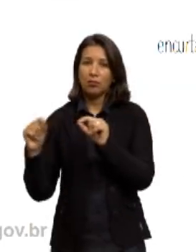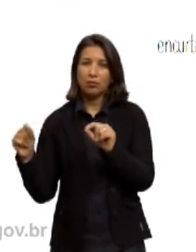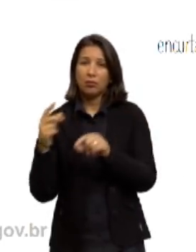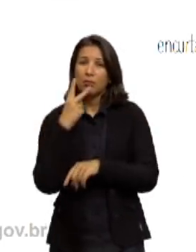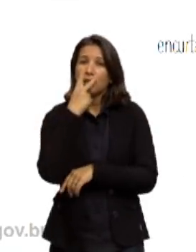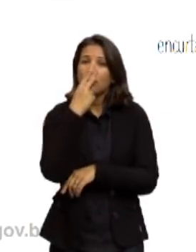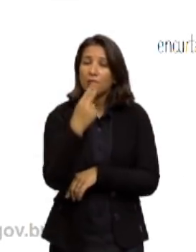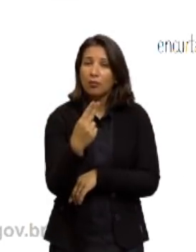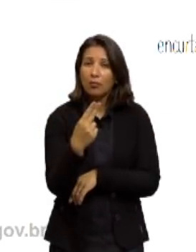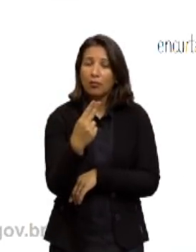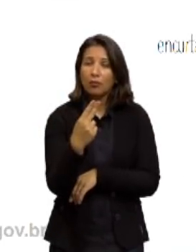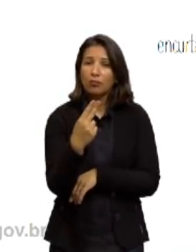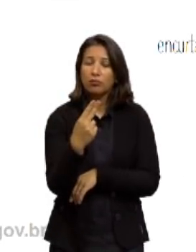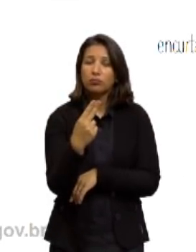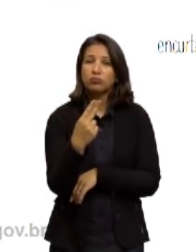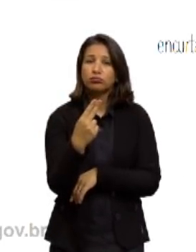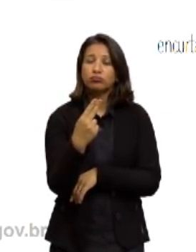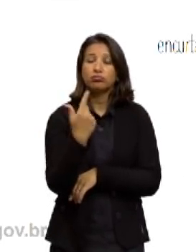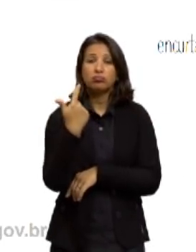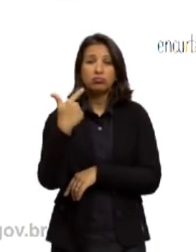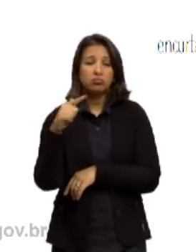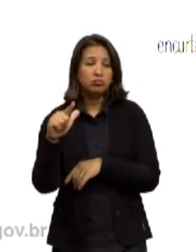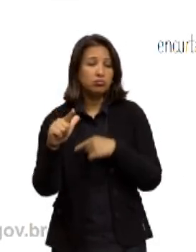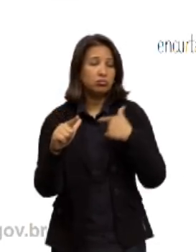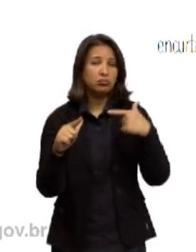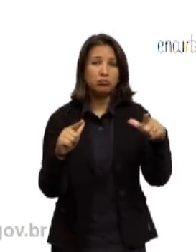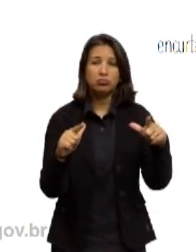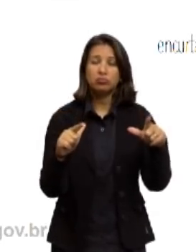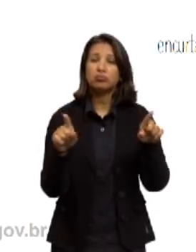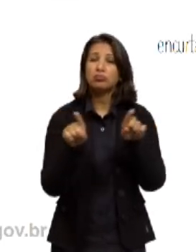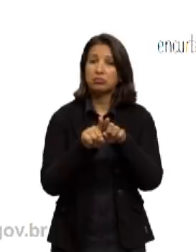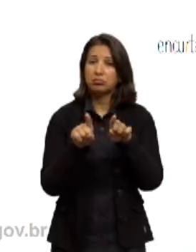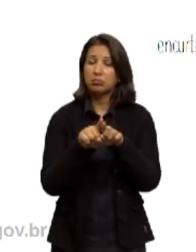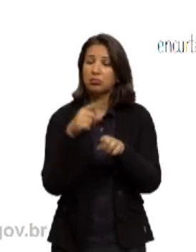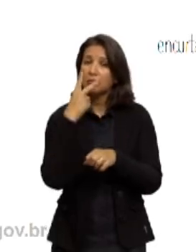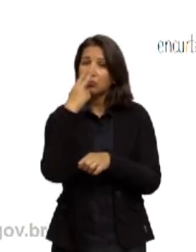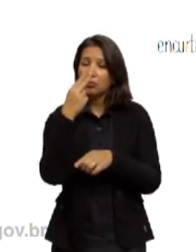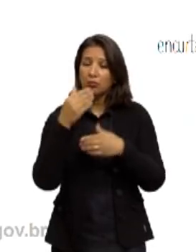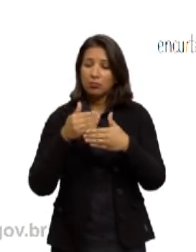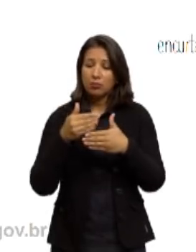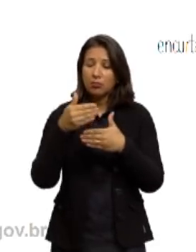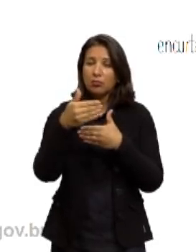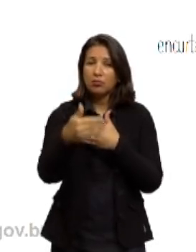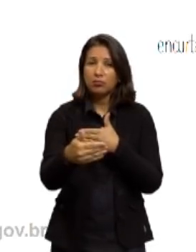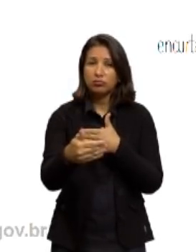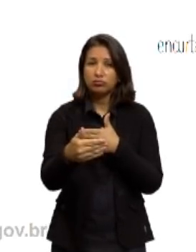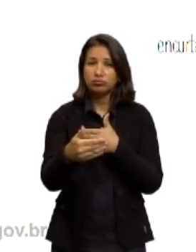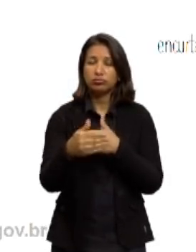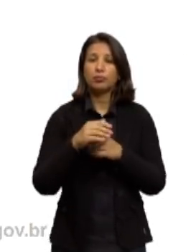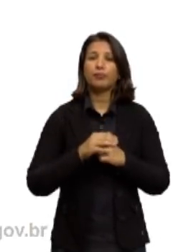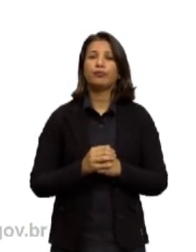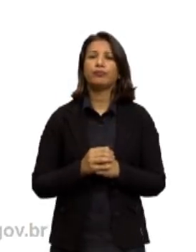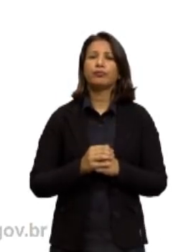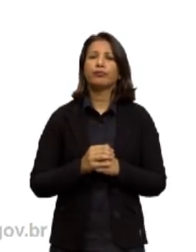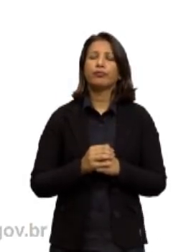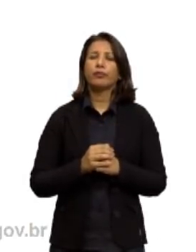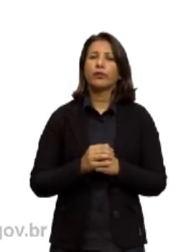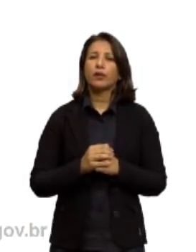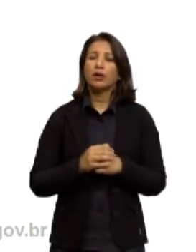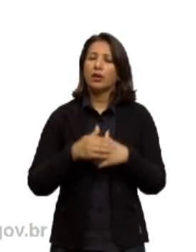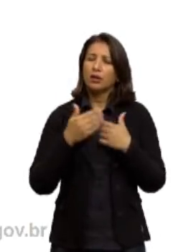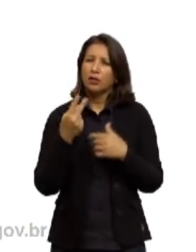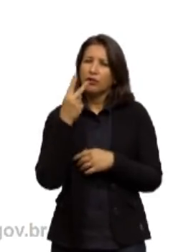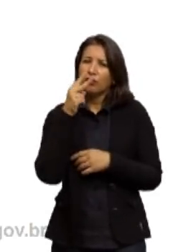igual a a e entre os outros dois segmentos correspondentes da outra certo e aí nós